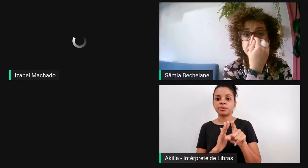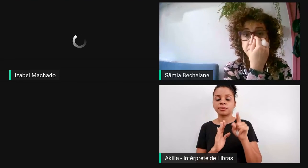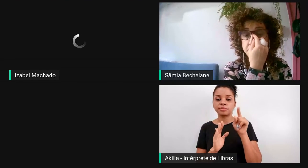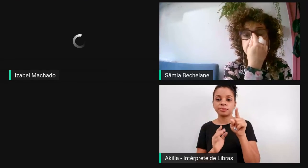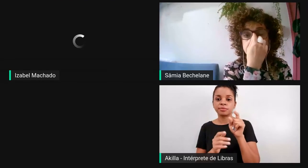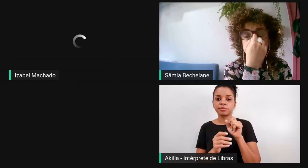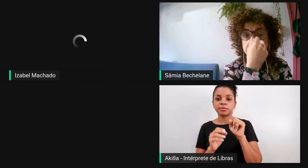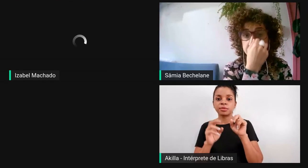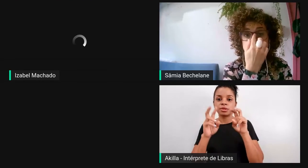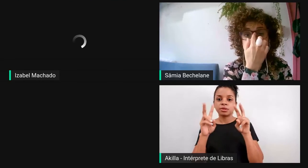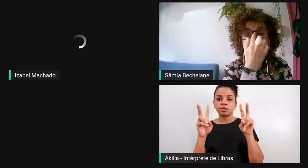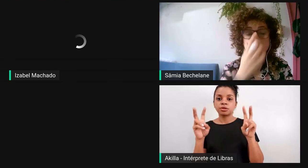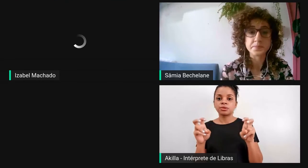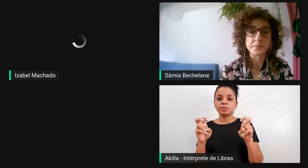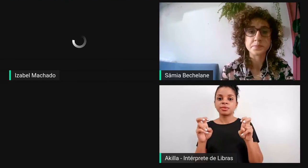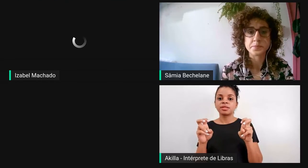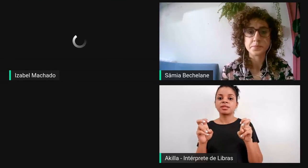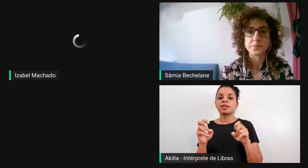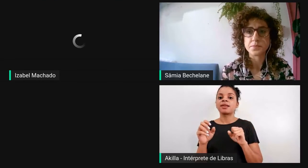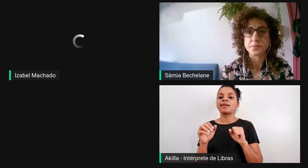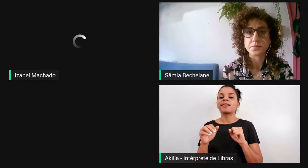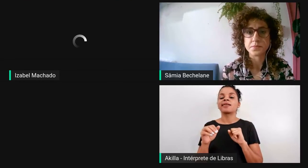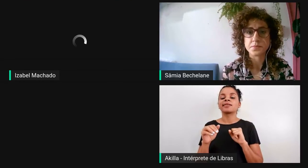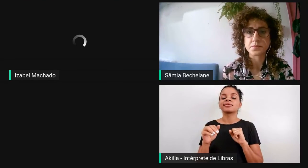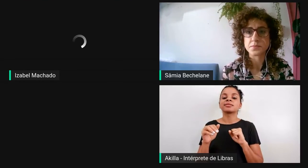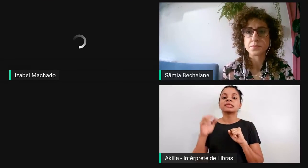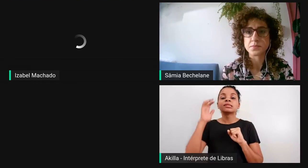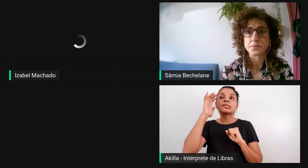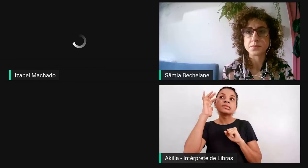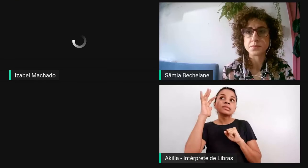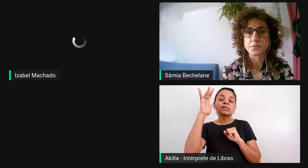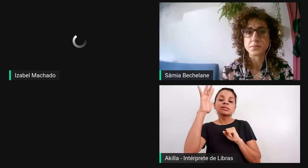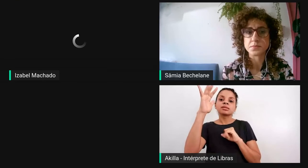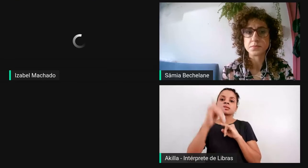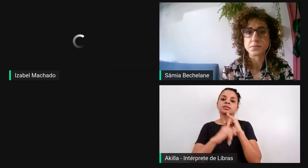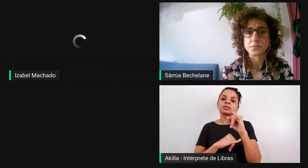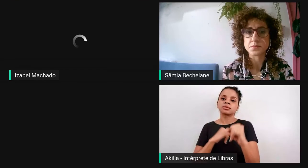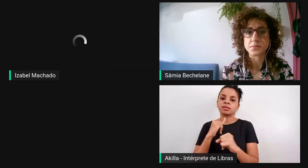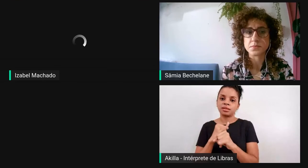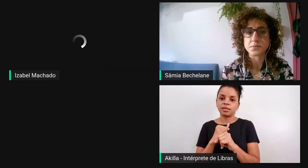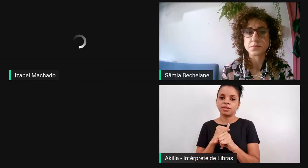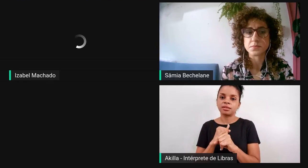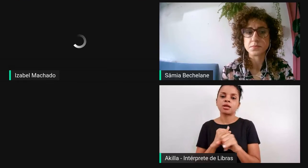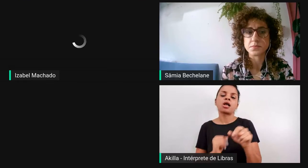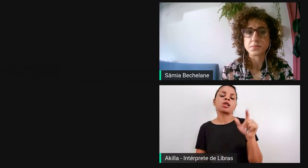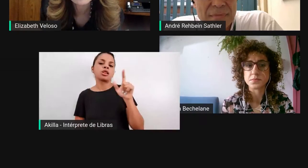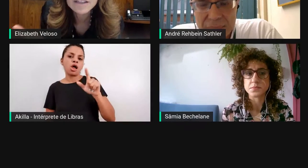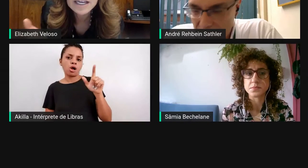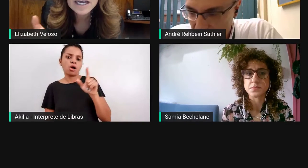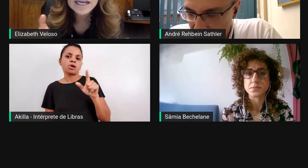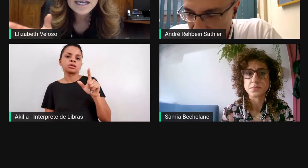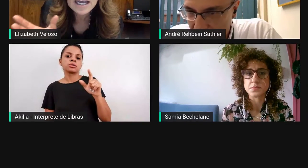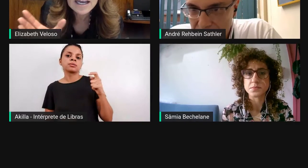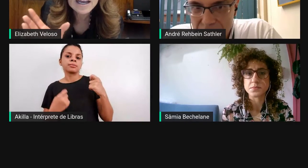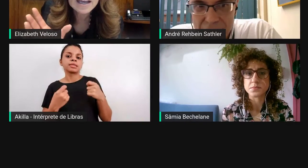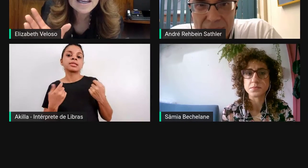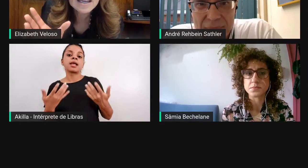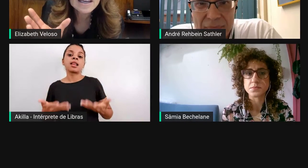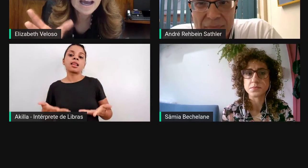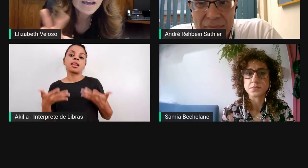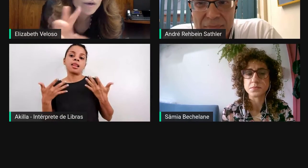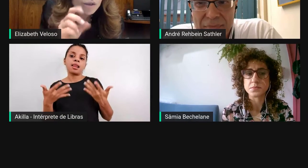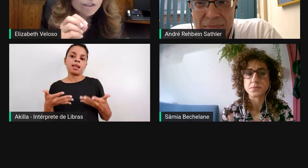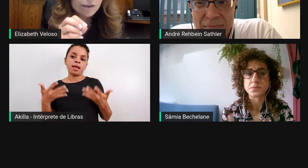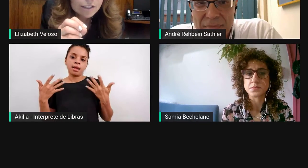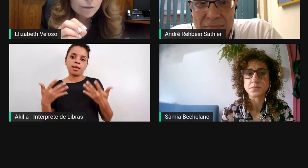da distração da internet, né? É claro que a gente também precisa ser feliz, né? A gente também precisa ser leve,